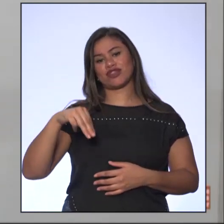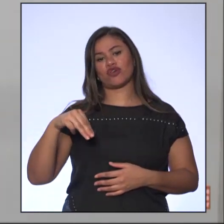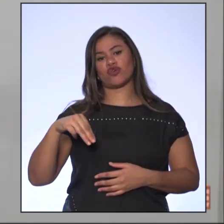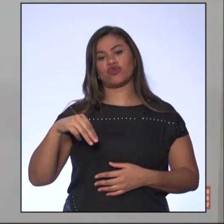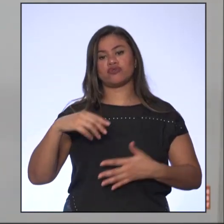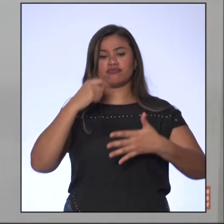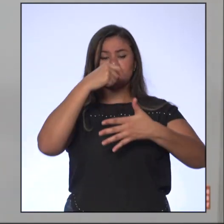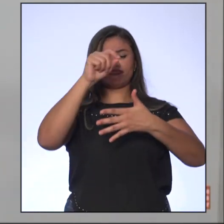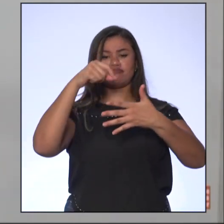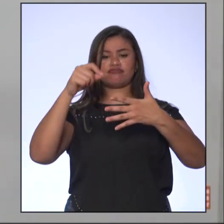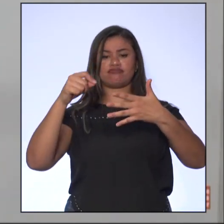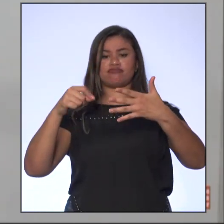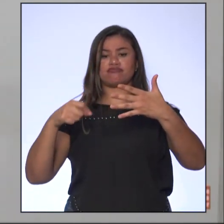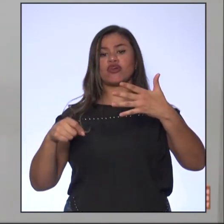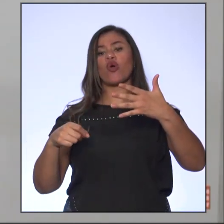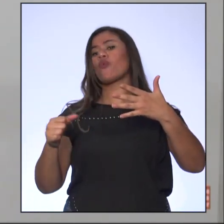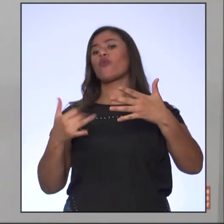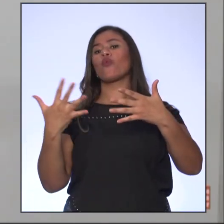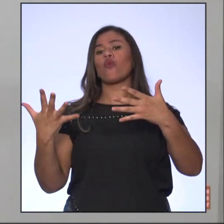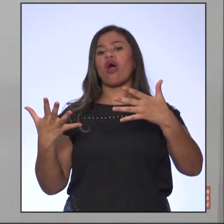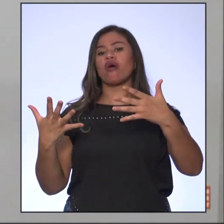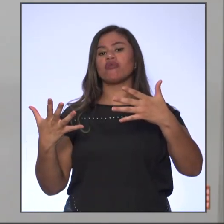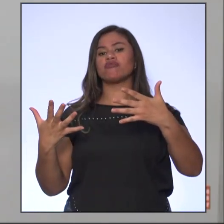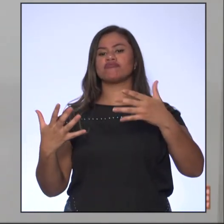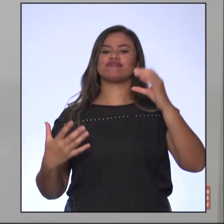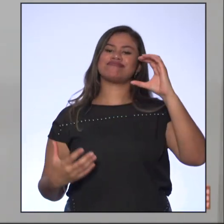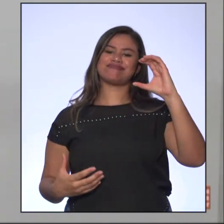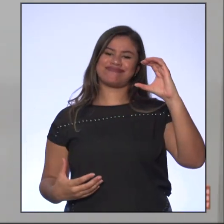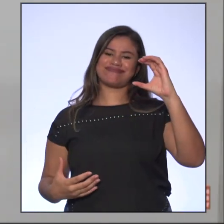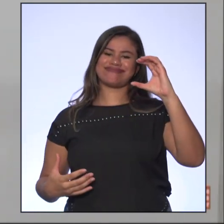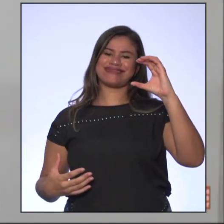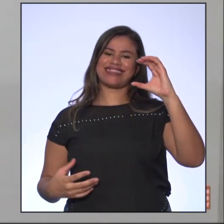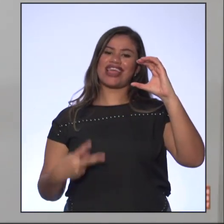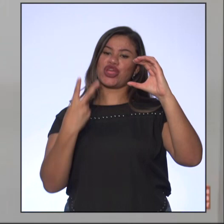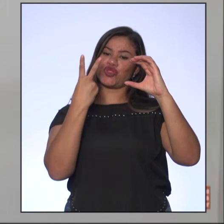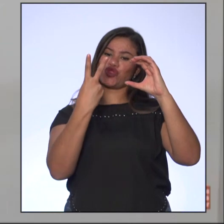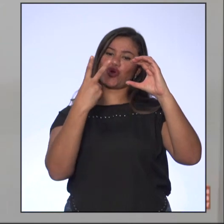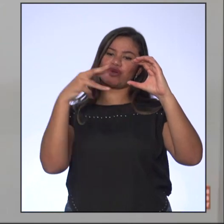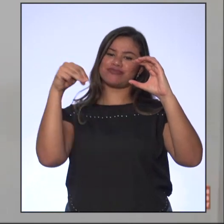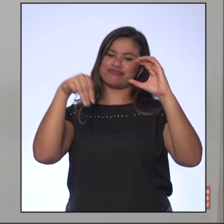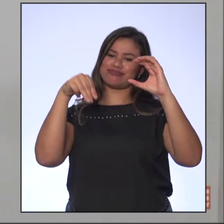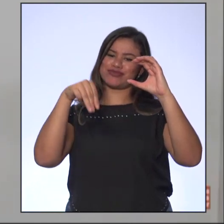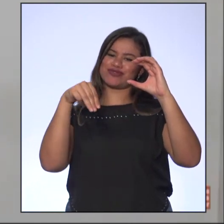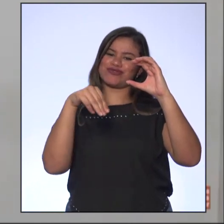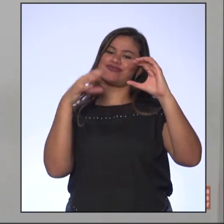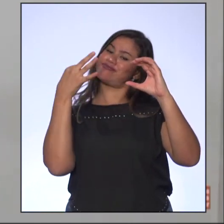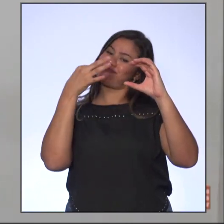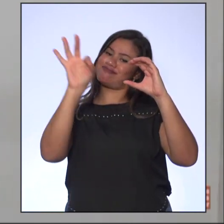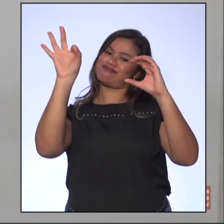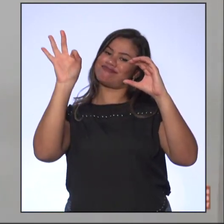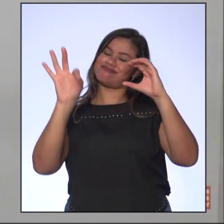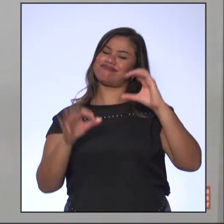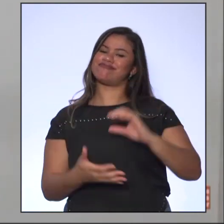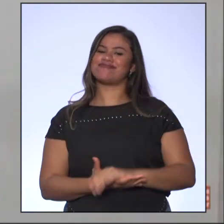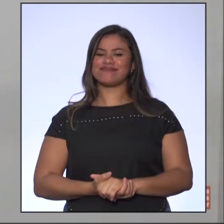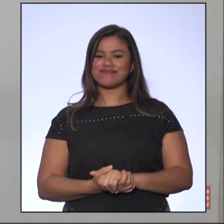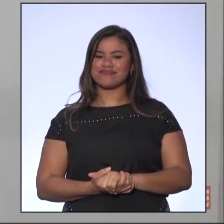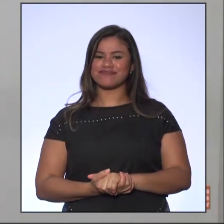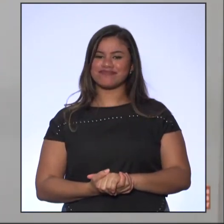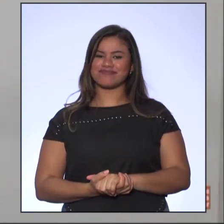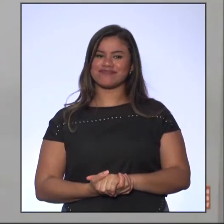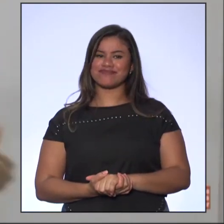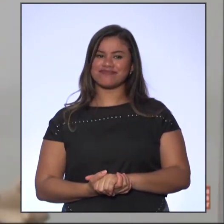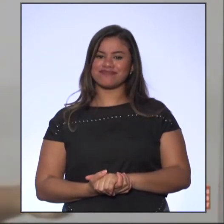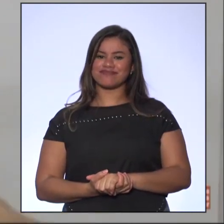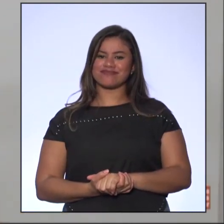que você marcou lá? Qual é? Letra C, 2 minutos. Então, olha aí, mais uma